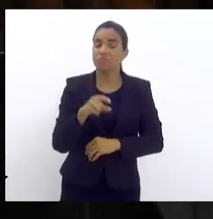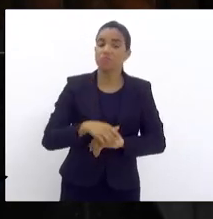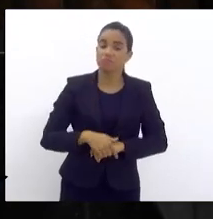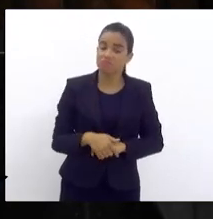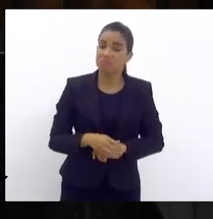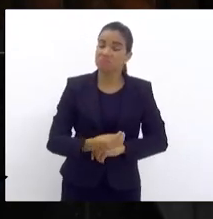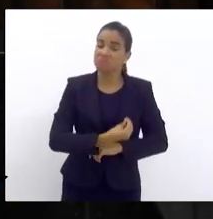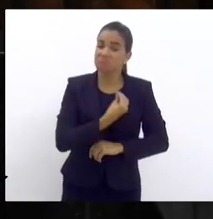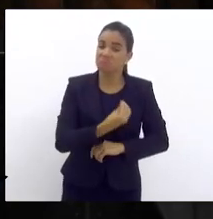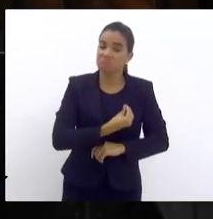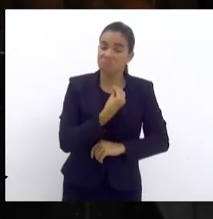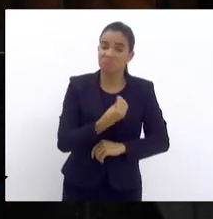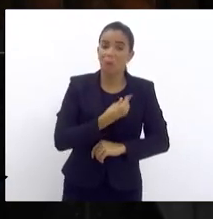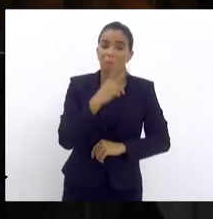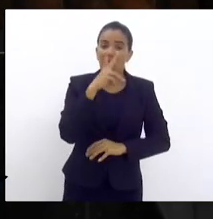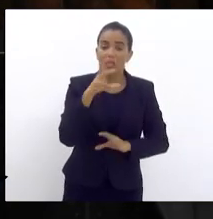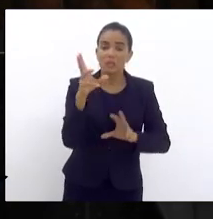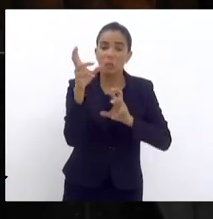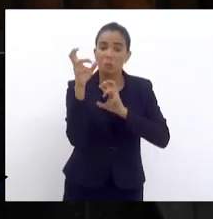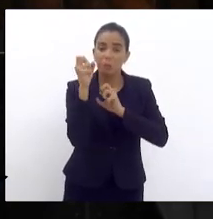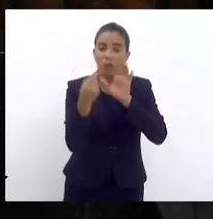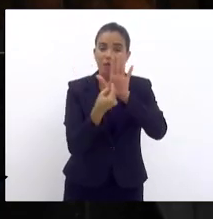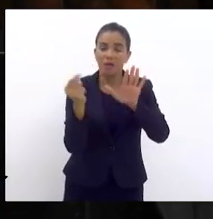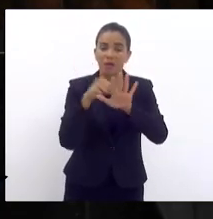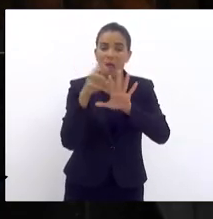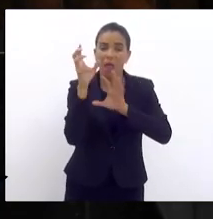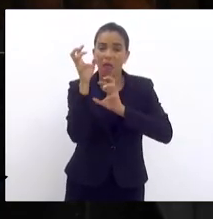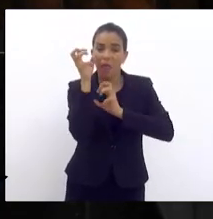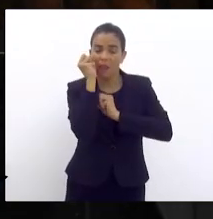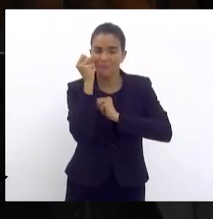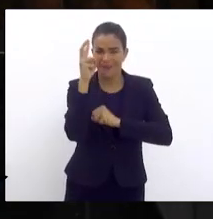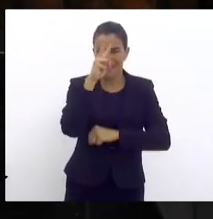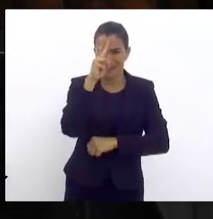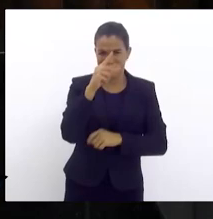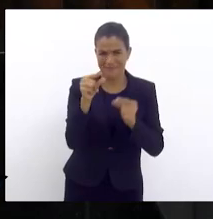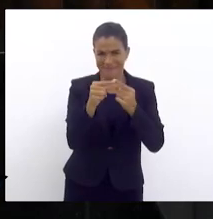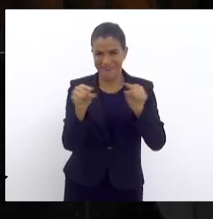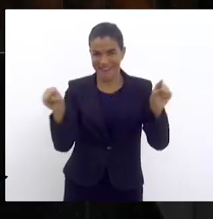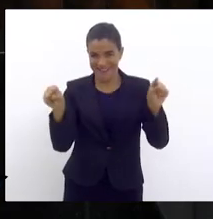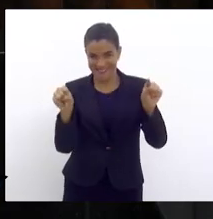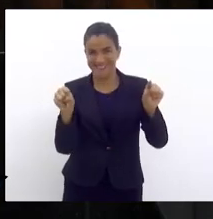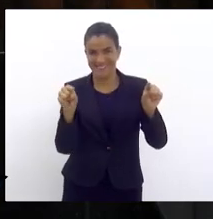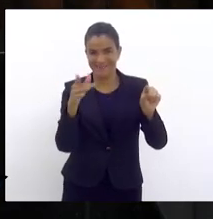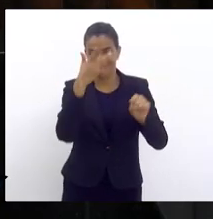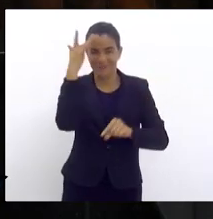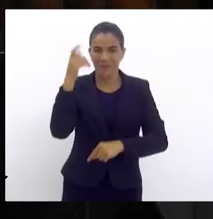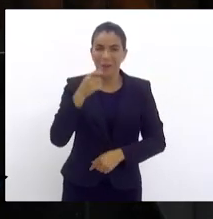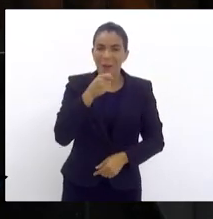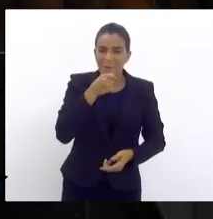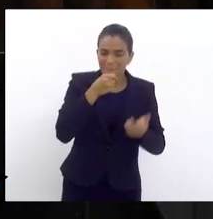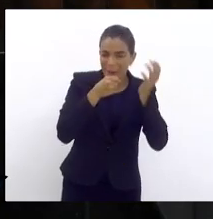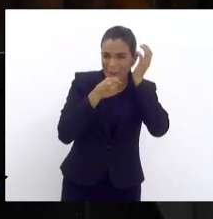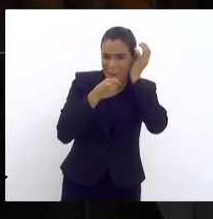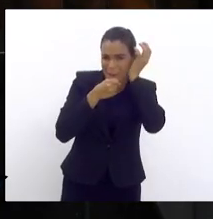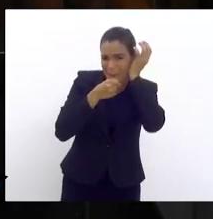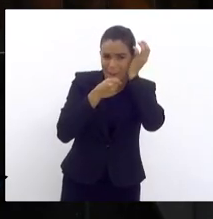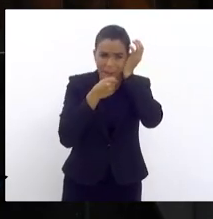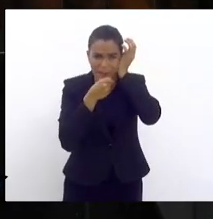vive adormecido me lembra até uma frase que os locutores esportivos